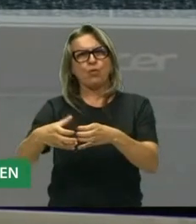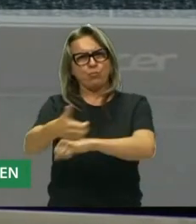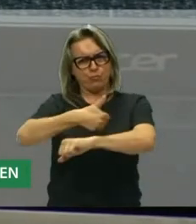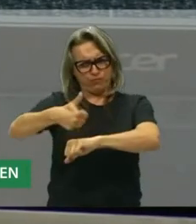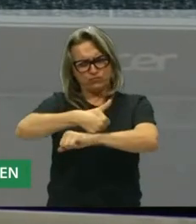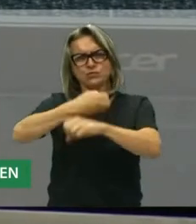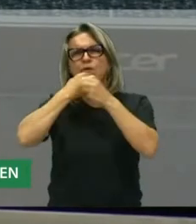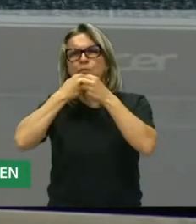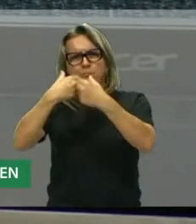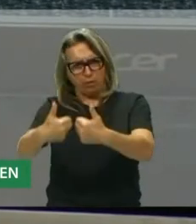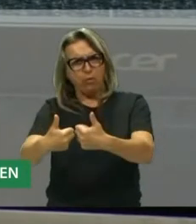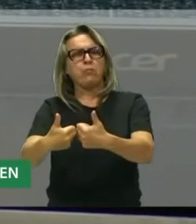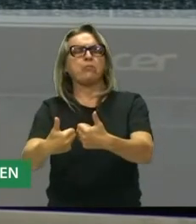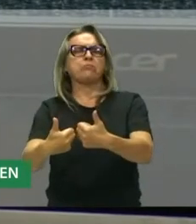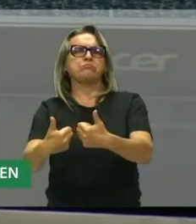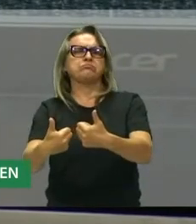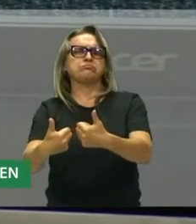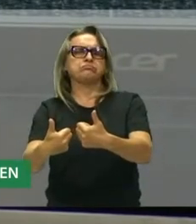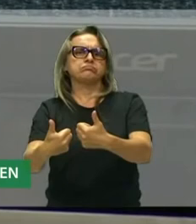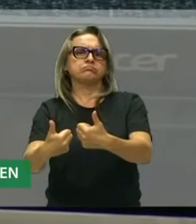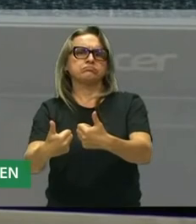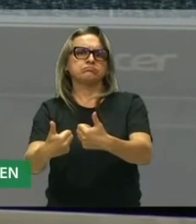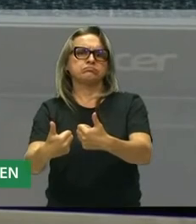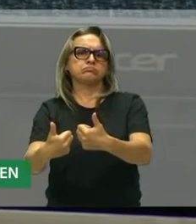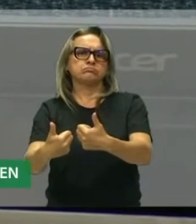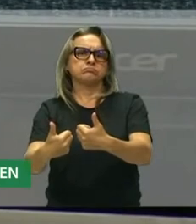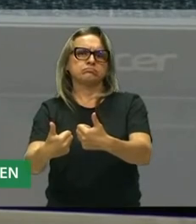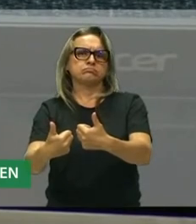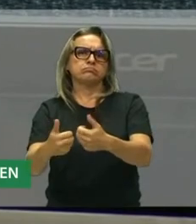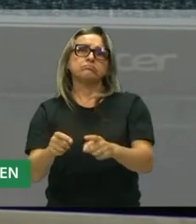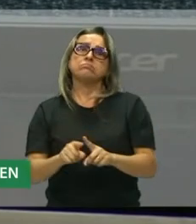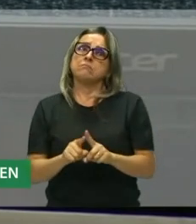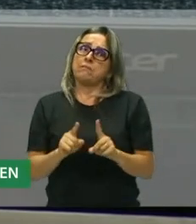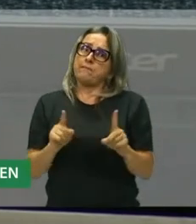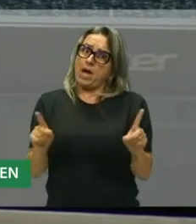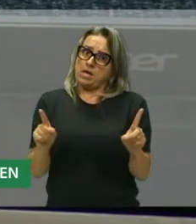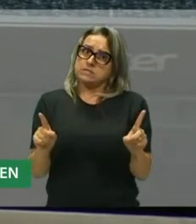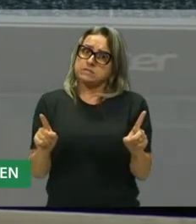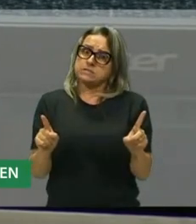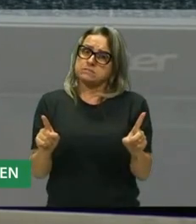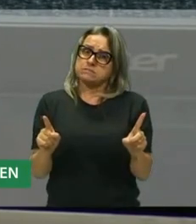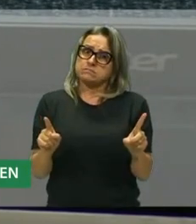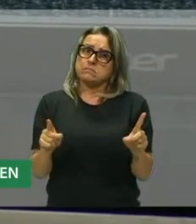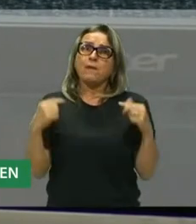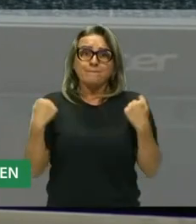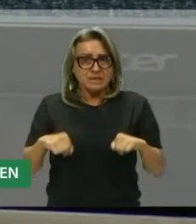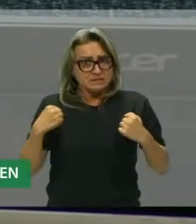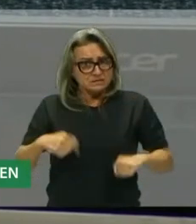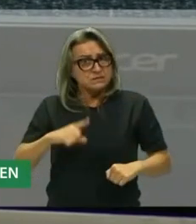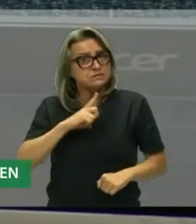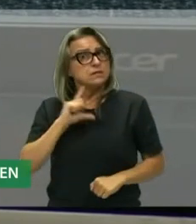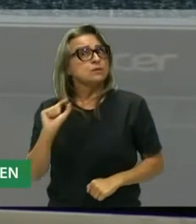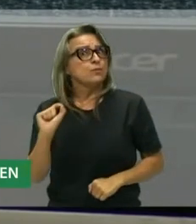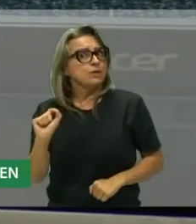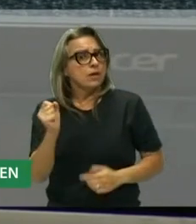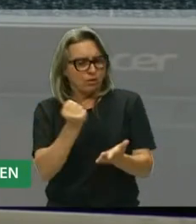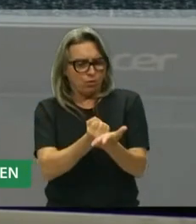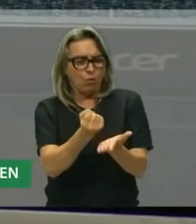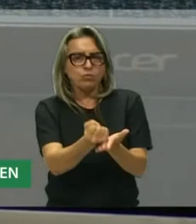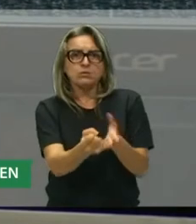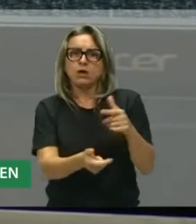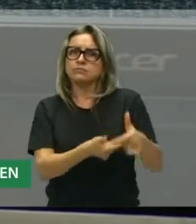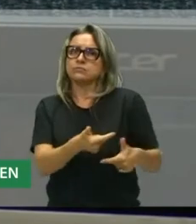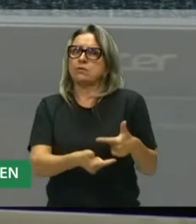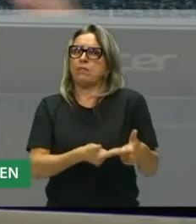bem formado. Mas, irmã, temos que ter uma coisa: contrato de trabalho. Se não tiver contrato